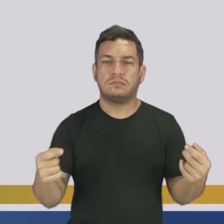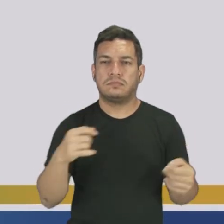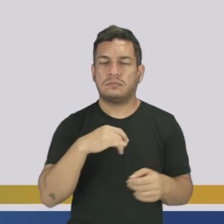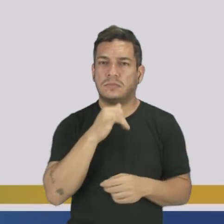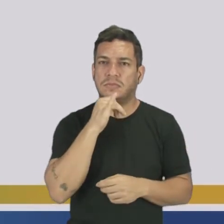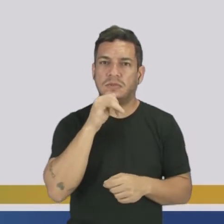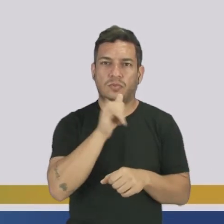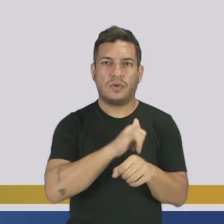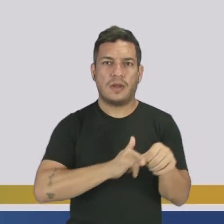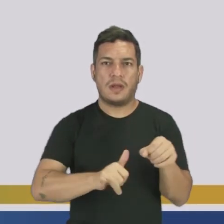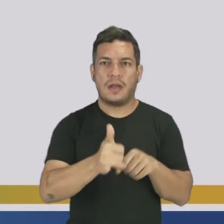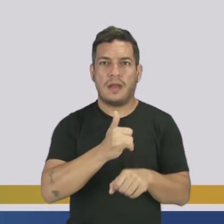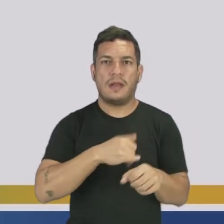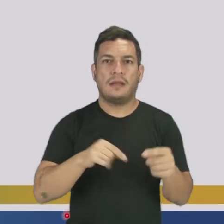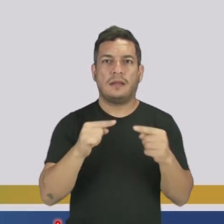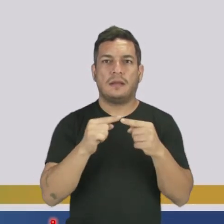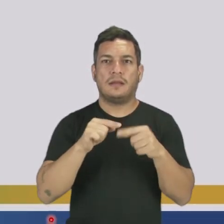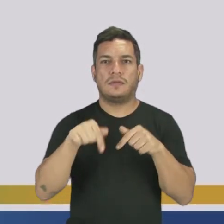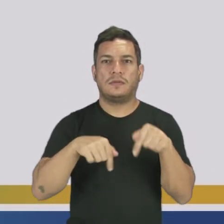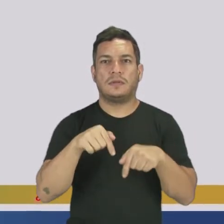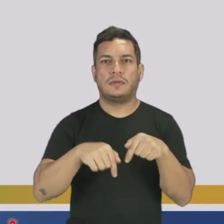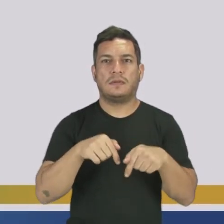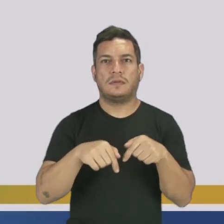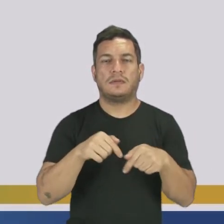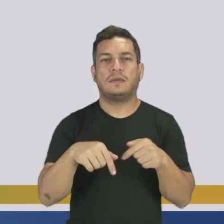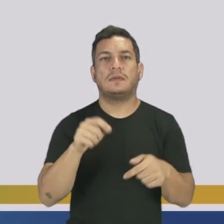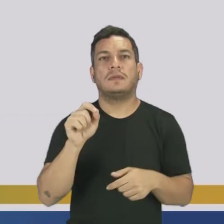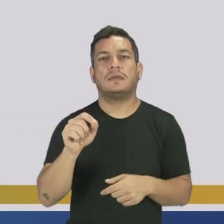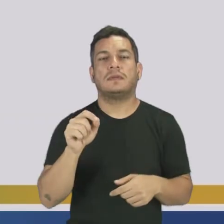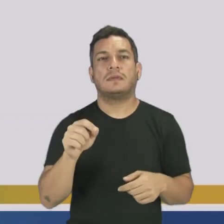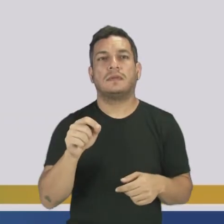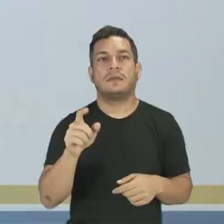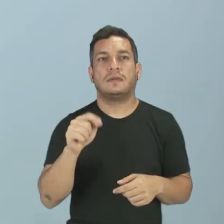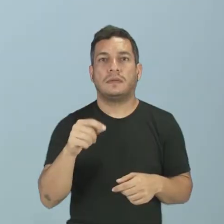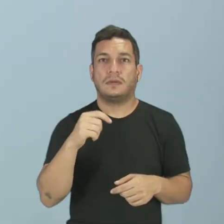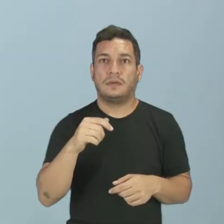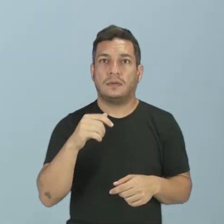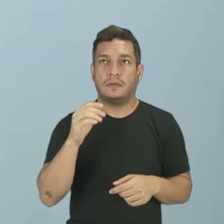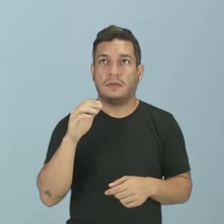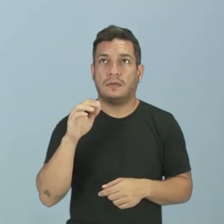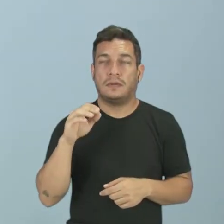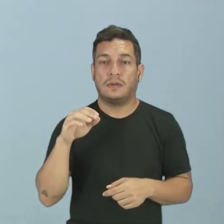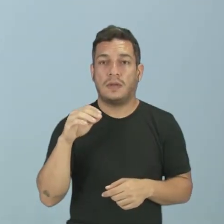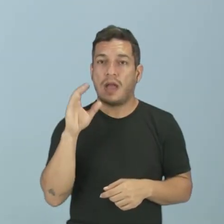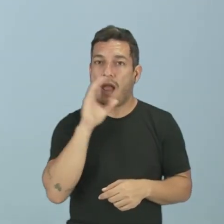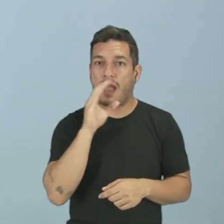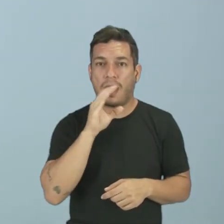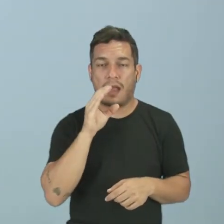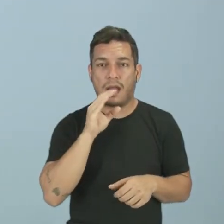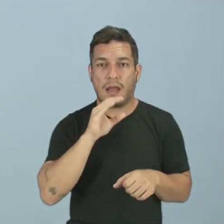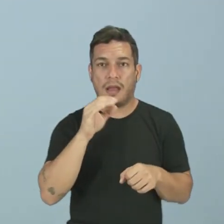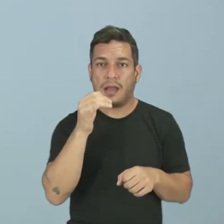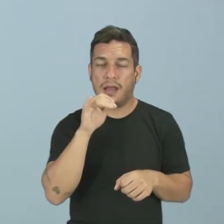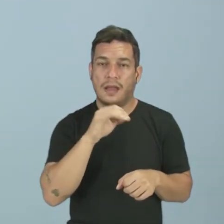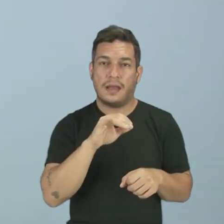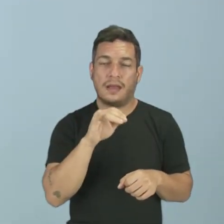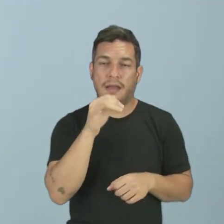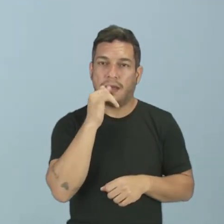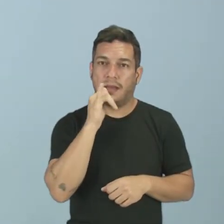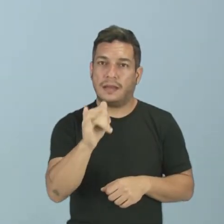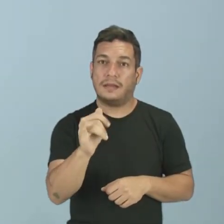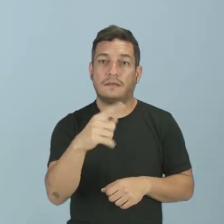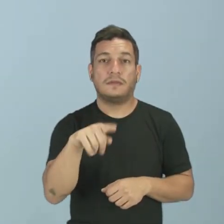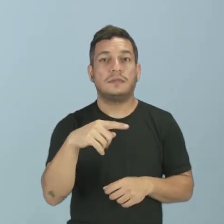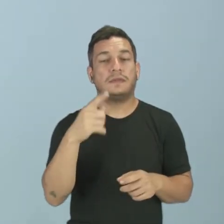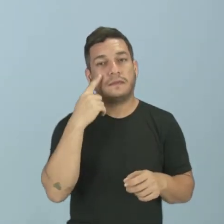como átomos e ligações químicas. Então, o que é isso? É um acelerador de partículas, ele vai acelerar elétron, e a partir dali você